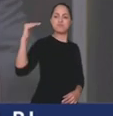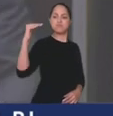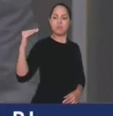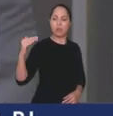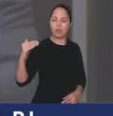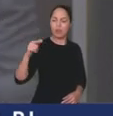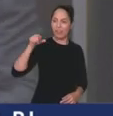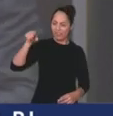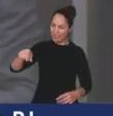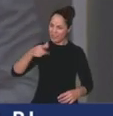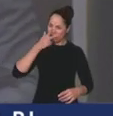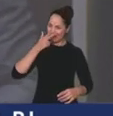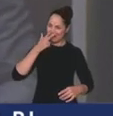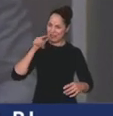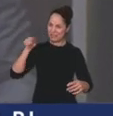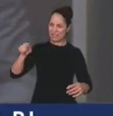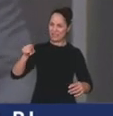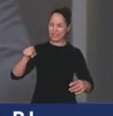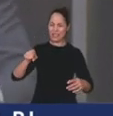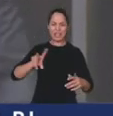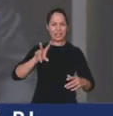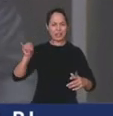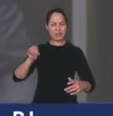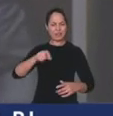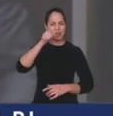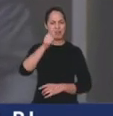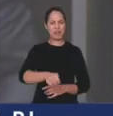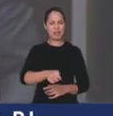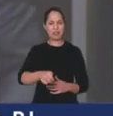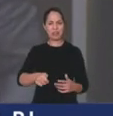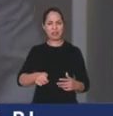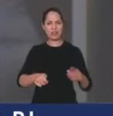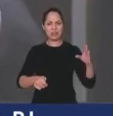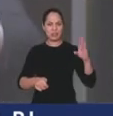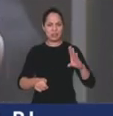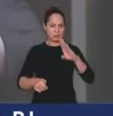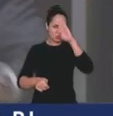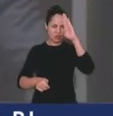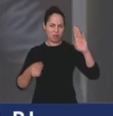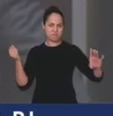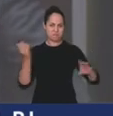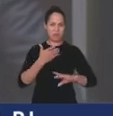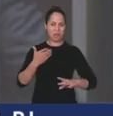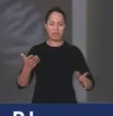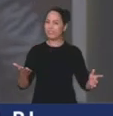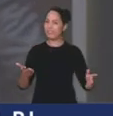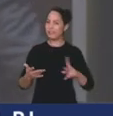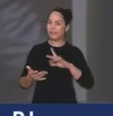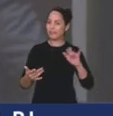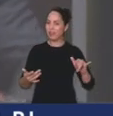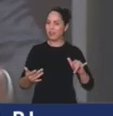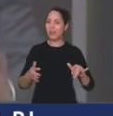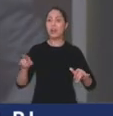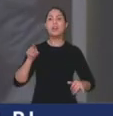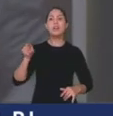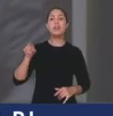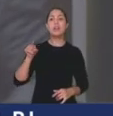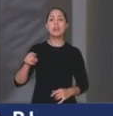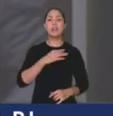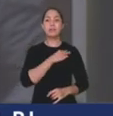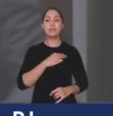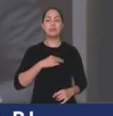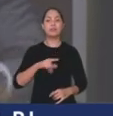de interferir nas decisões de um chefe de executivo e indicar um ministro. Sabe-se lá por